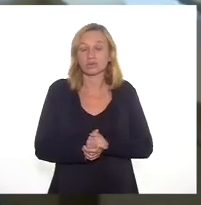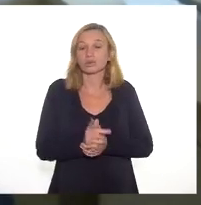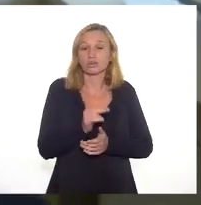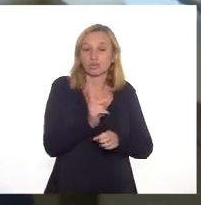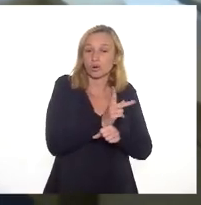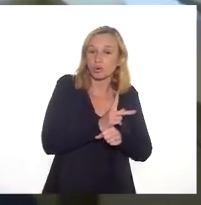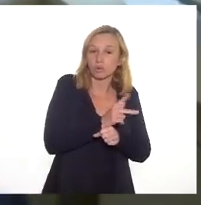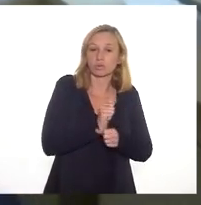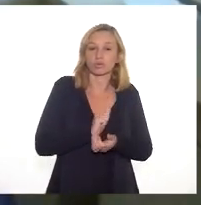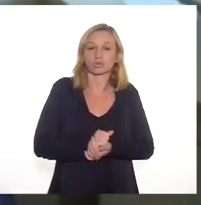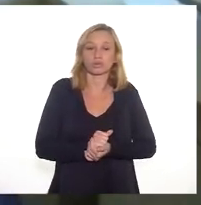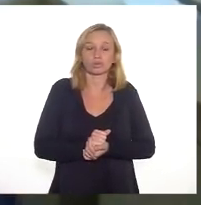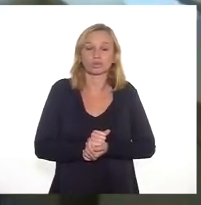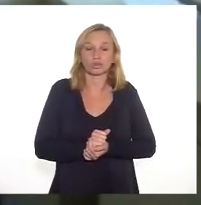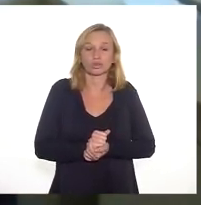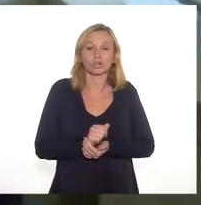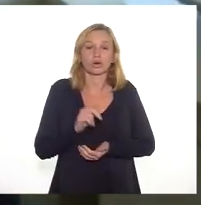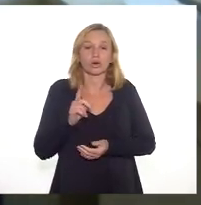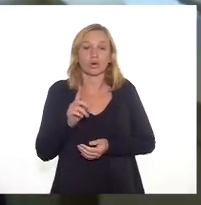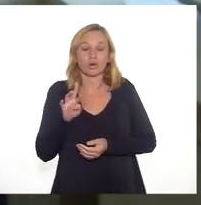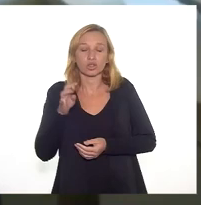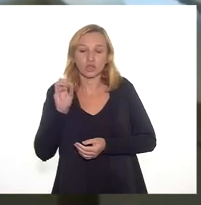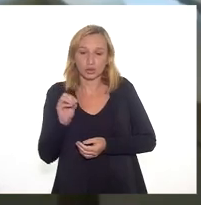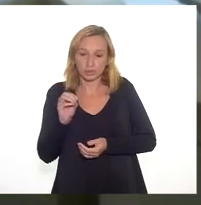procurador Rodrigo.